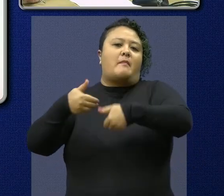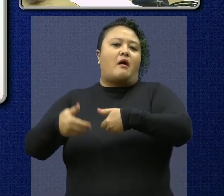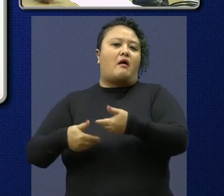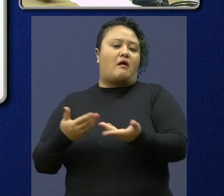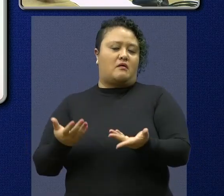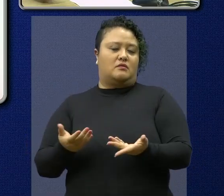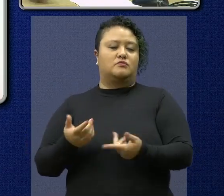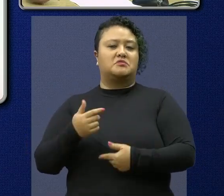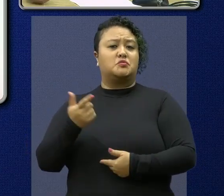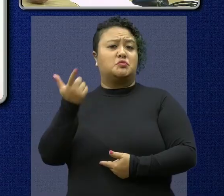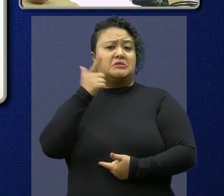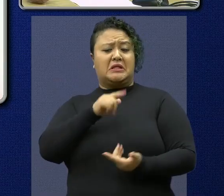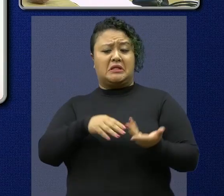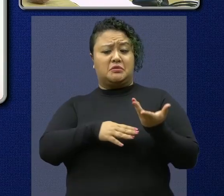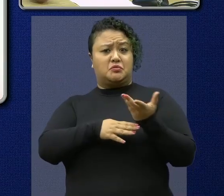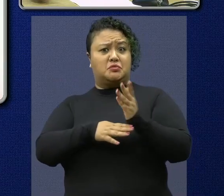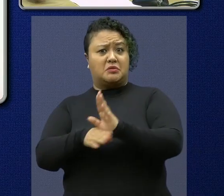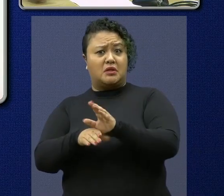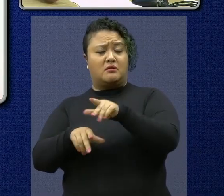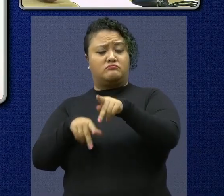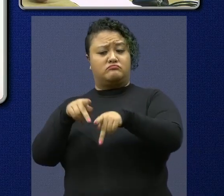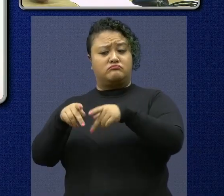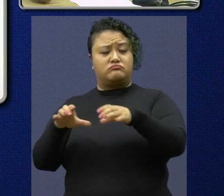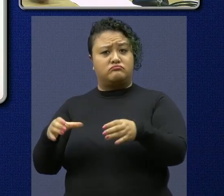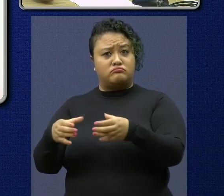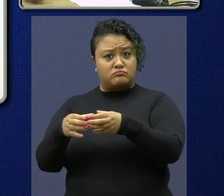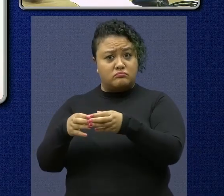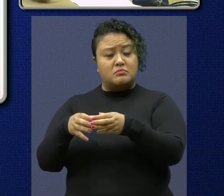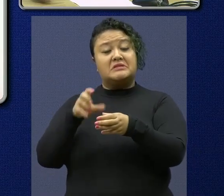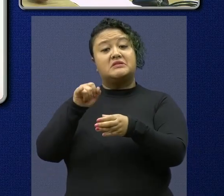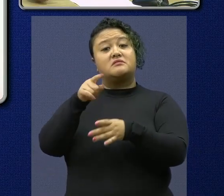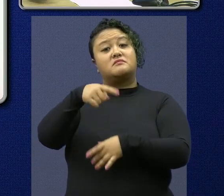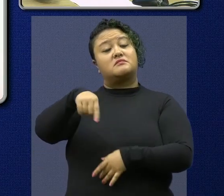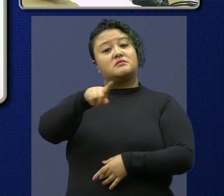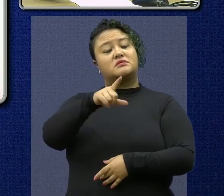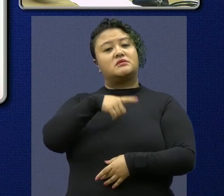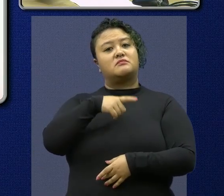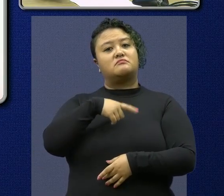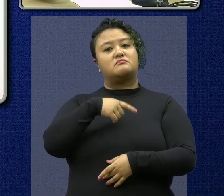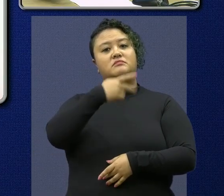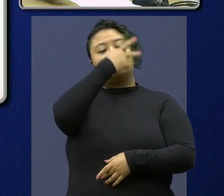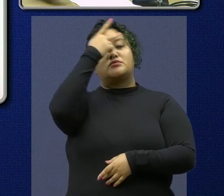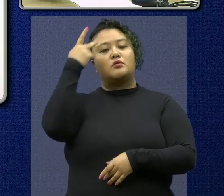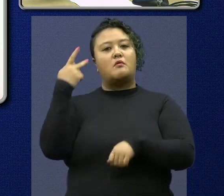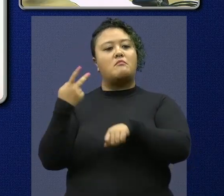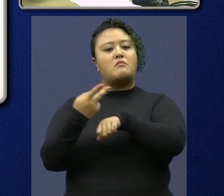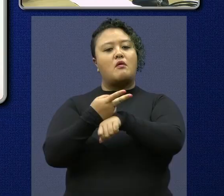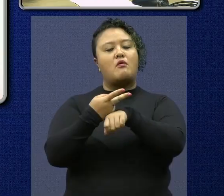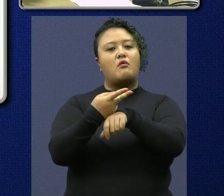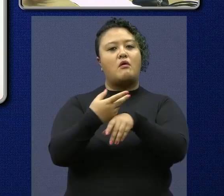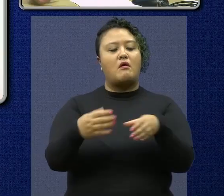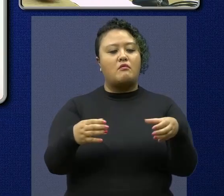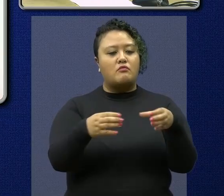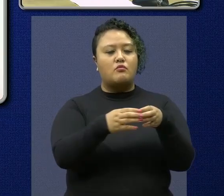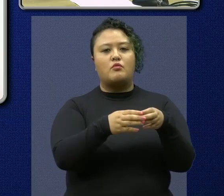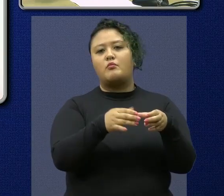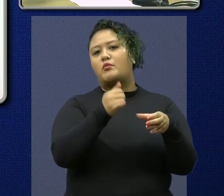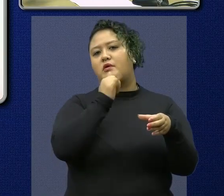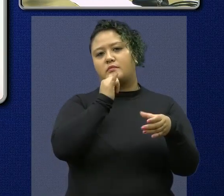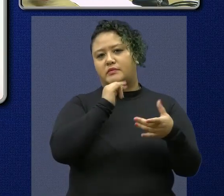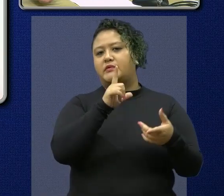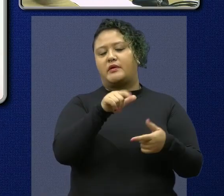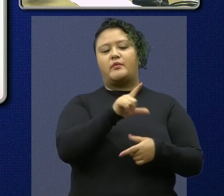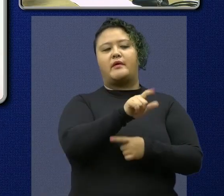se ajuda, e como que se vocês têm uma procura de pessoas que formam grupos, como o NA, por exemplo,